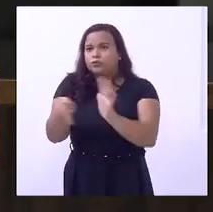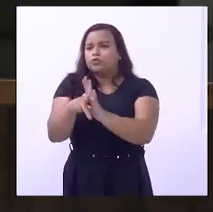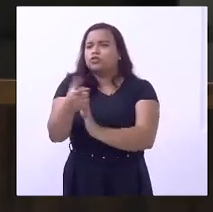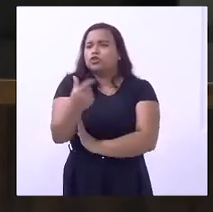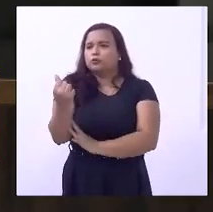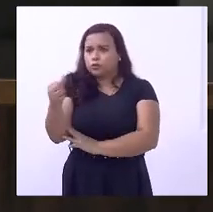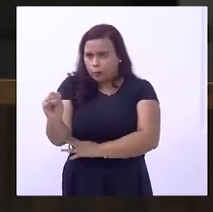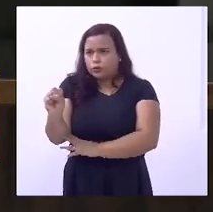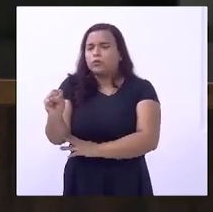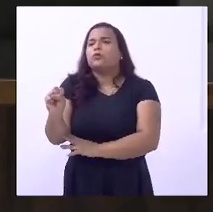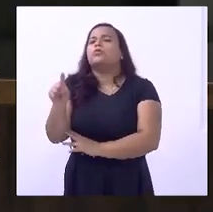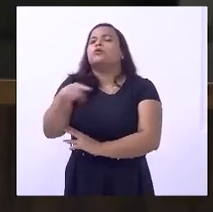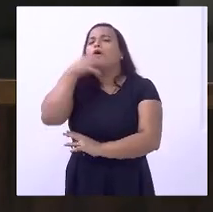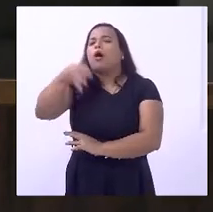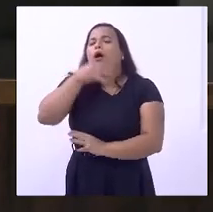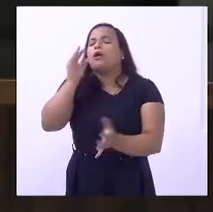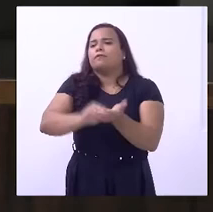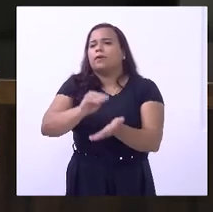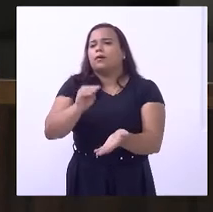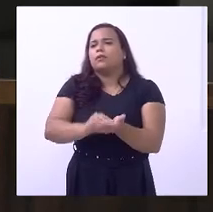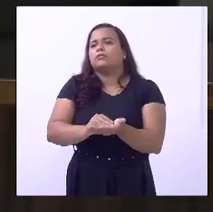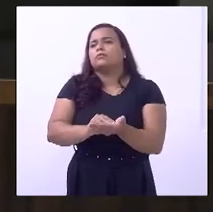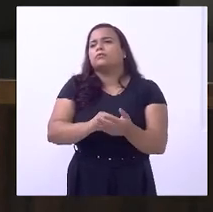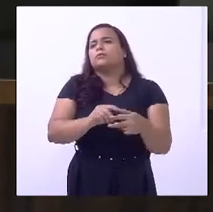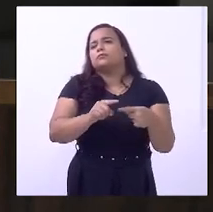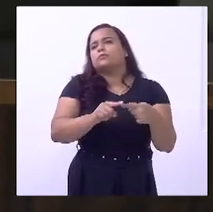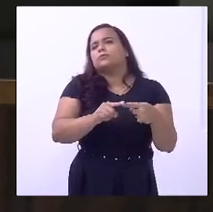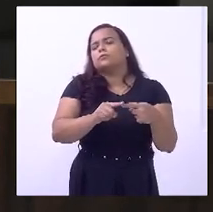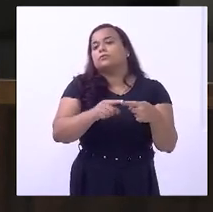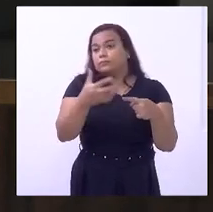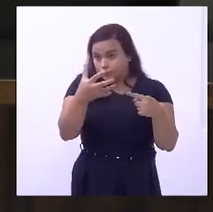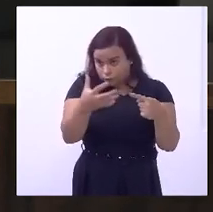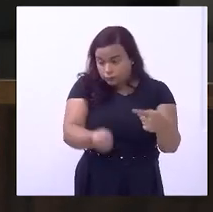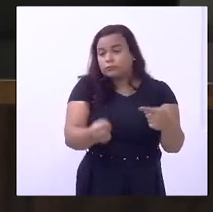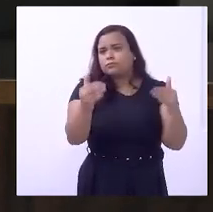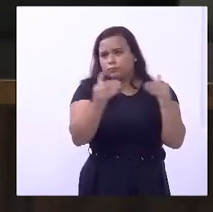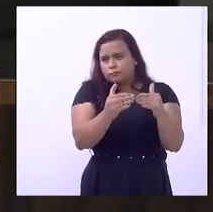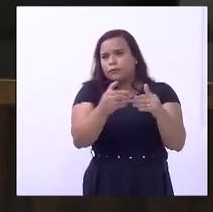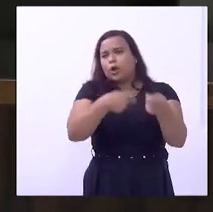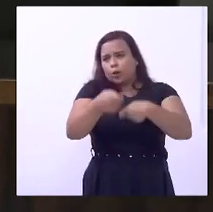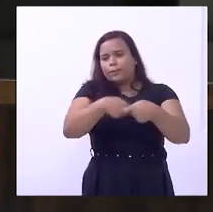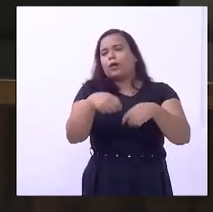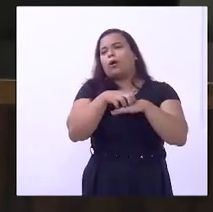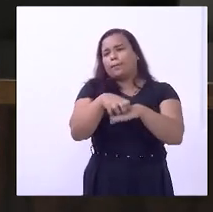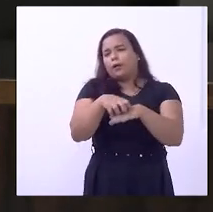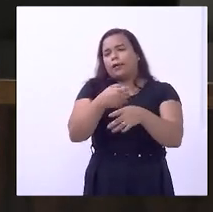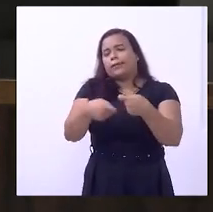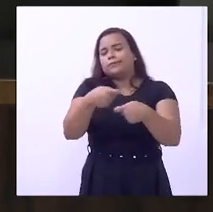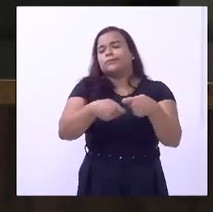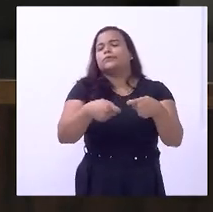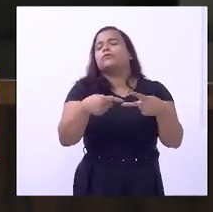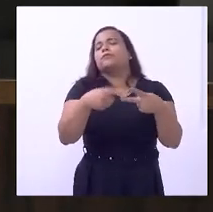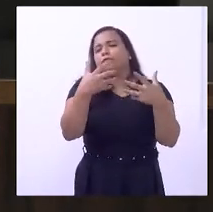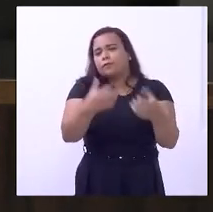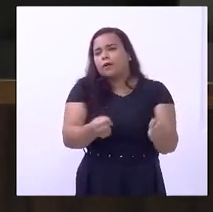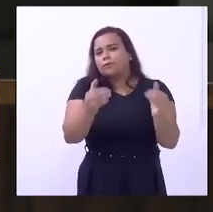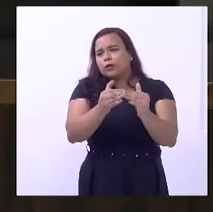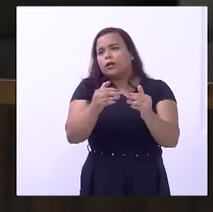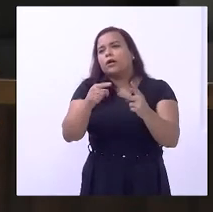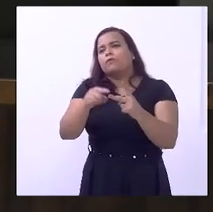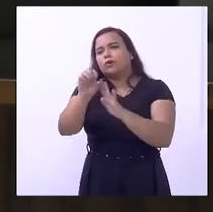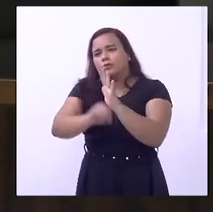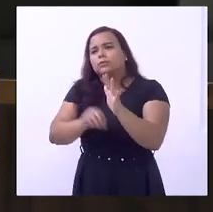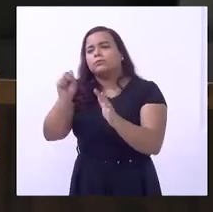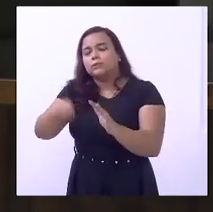Pareceres da Comissão de Constituição e Justiça pela Constitucionalidade, de Economia e do Comércio, favorável. De Servidores Públicos, favorável. De Orçamento, favorável. Relatores, deputado Luiz Paulo,